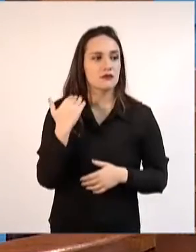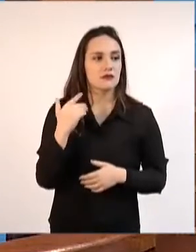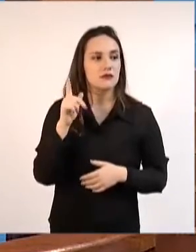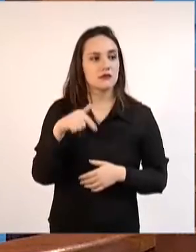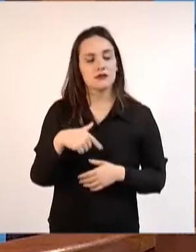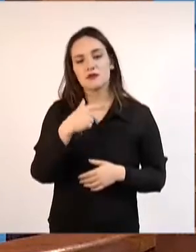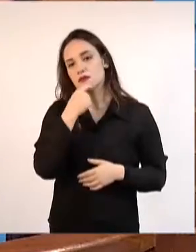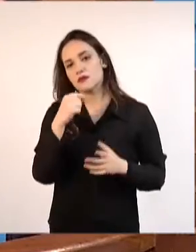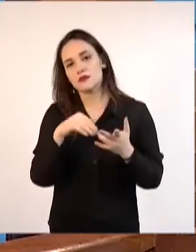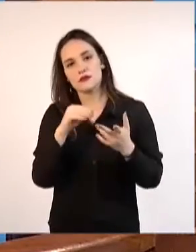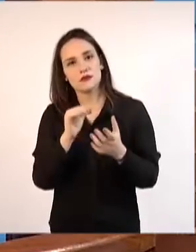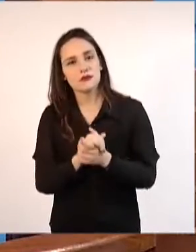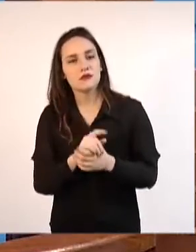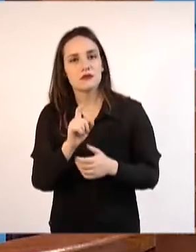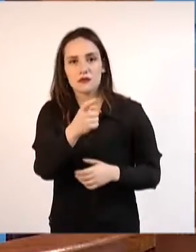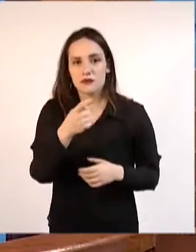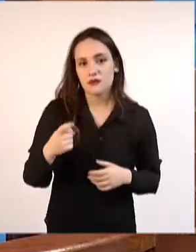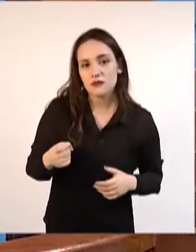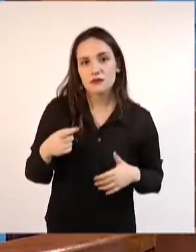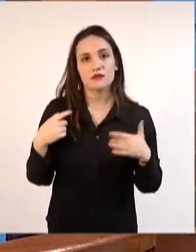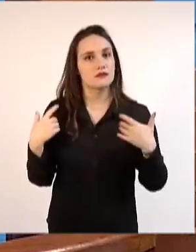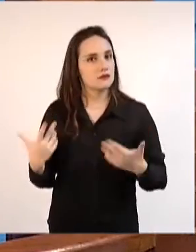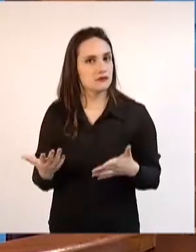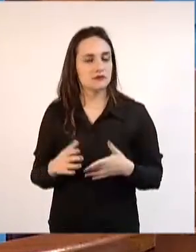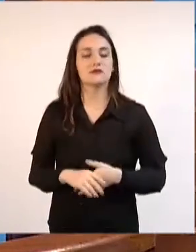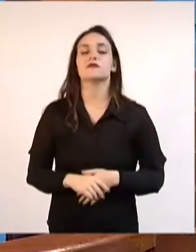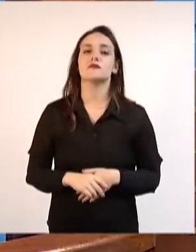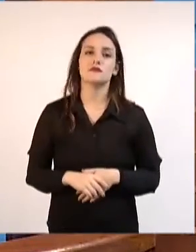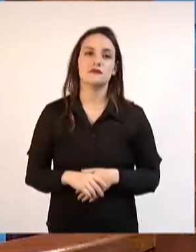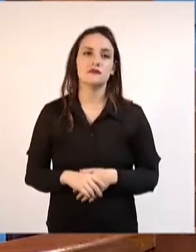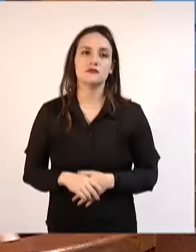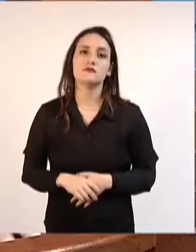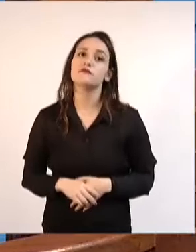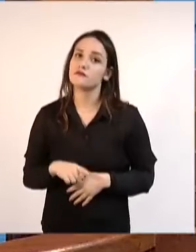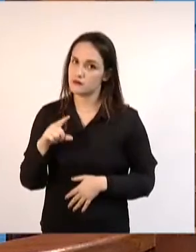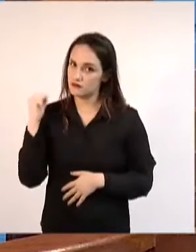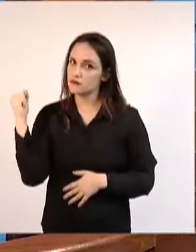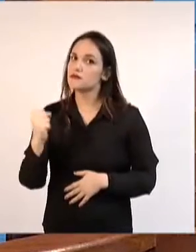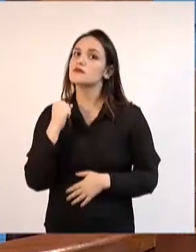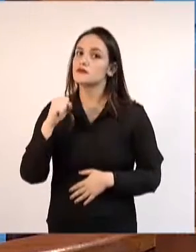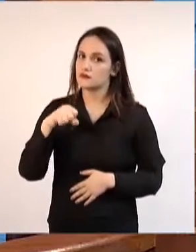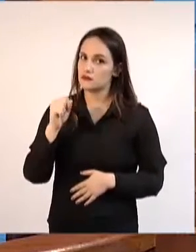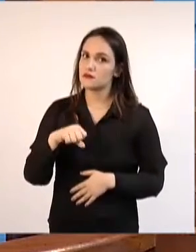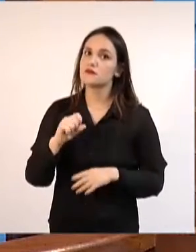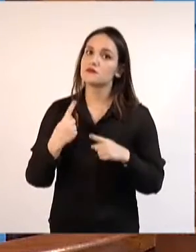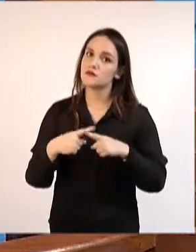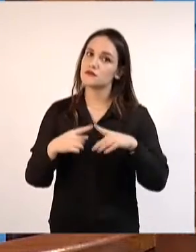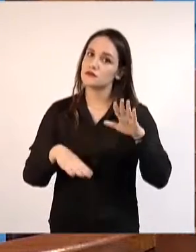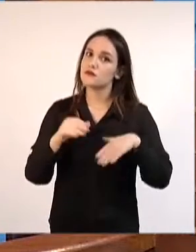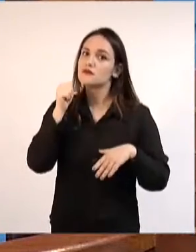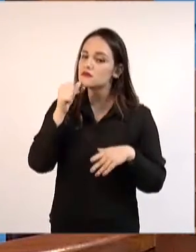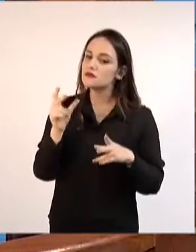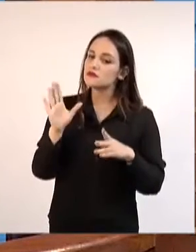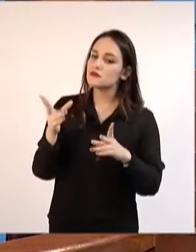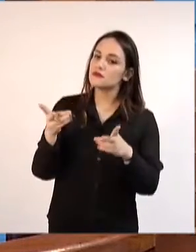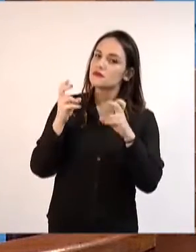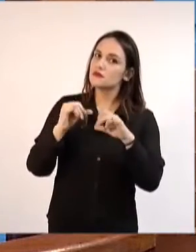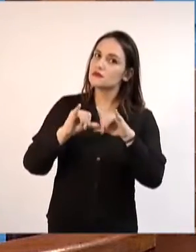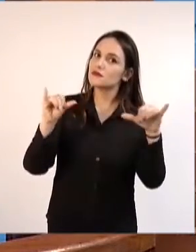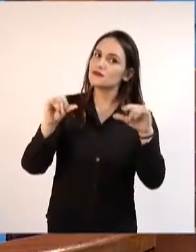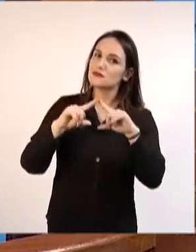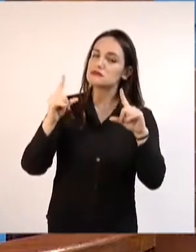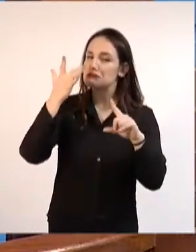meu ex-companheiro, meu atual companheiro, etc. Quer dizer, e acabou acontecendo, né? Então, em